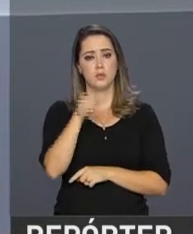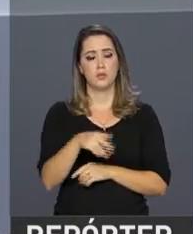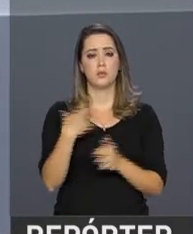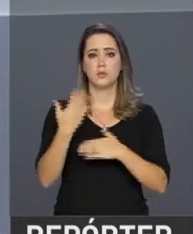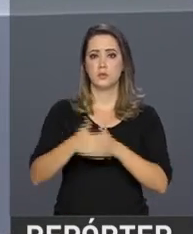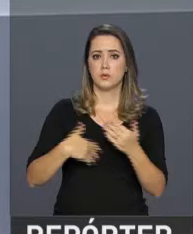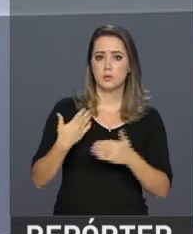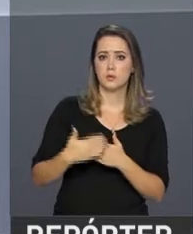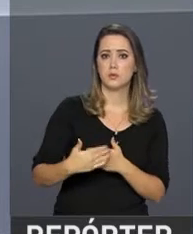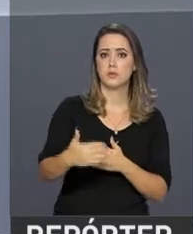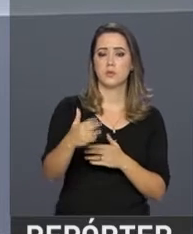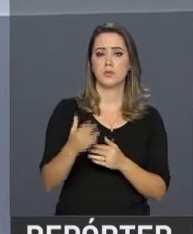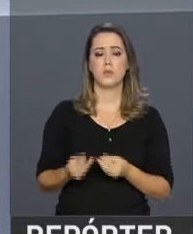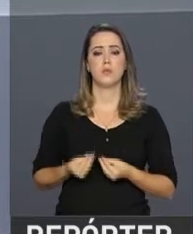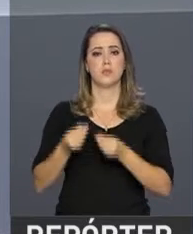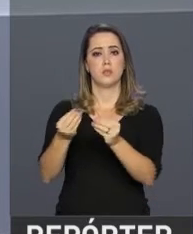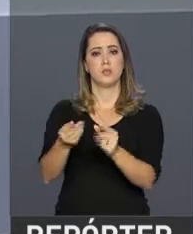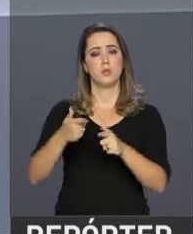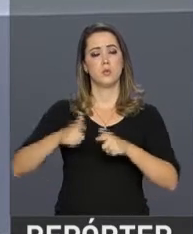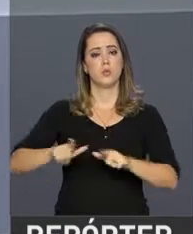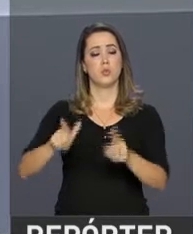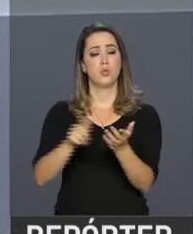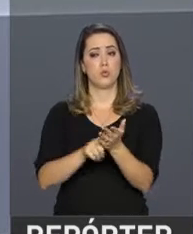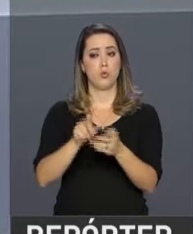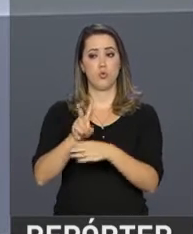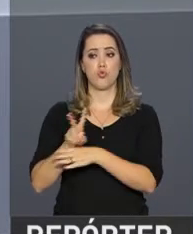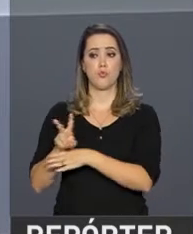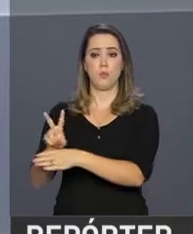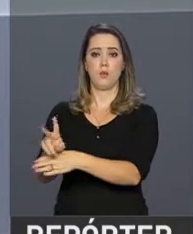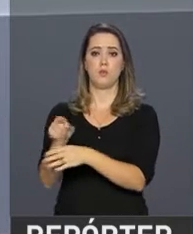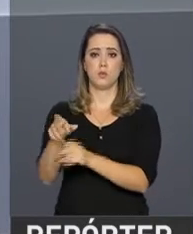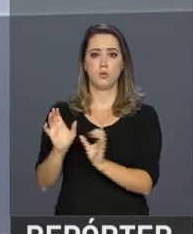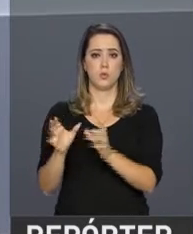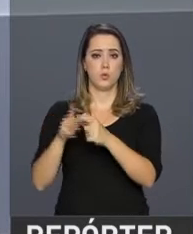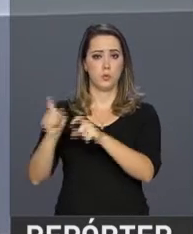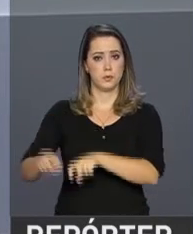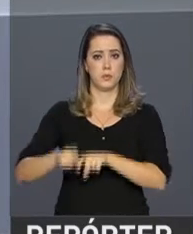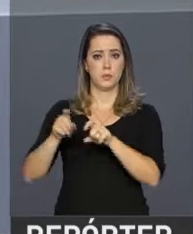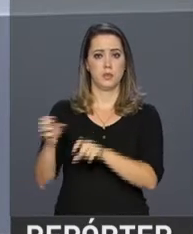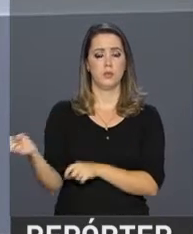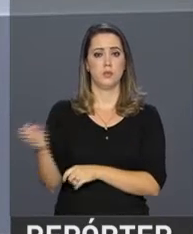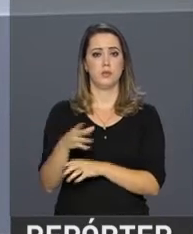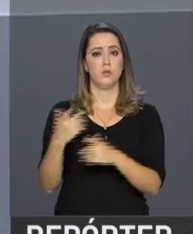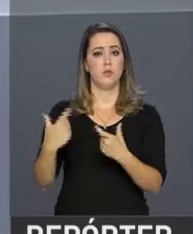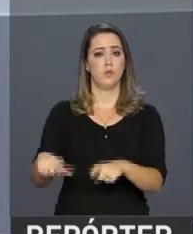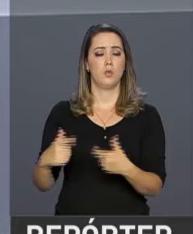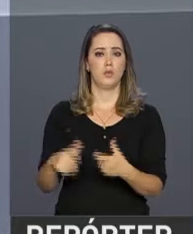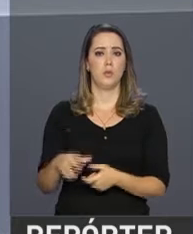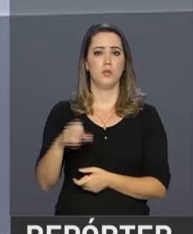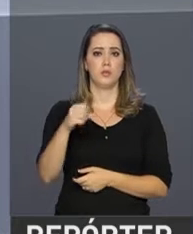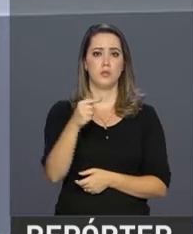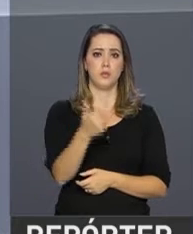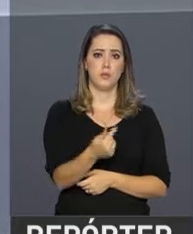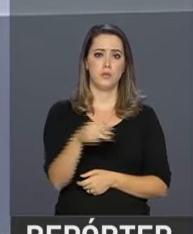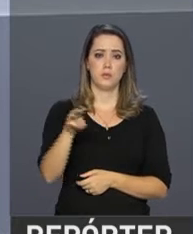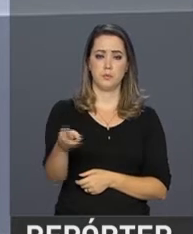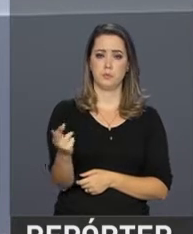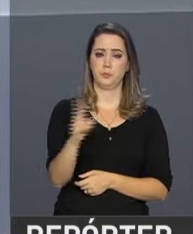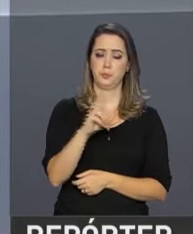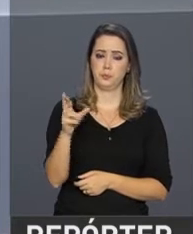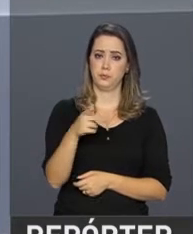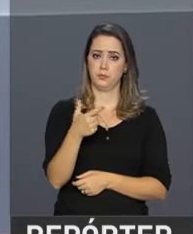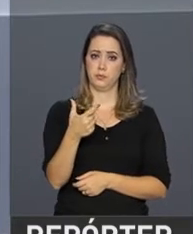houve avanços na concessão de crédito para a instalação do agricultor familiar na nova terra. Foram R$ 97 milhões de reais